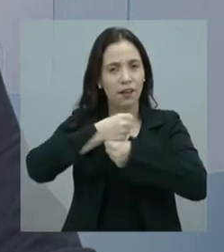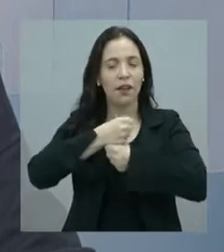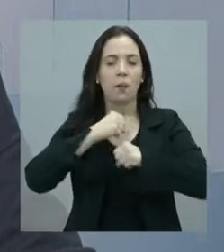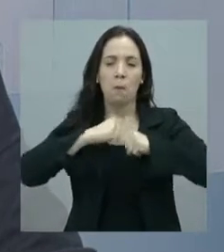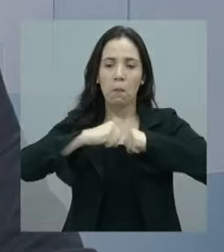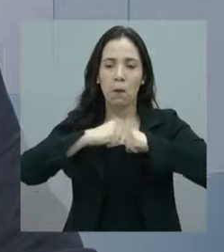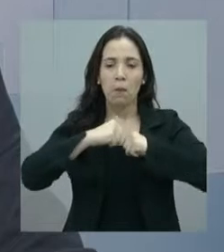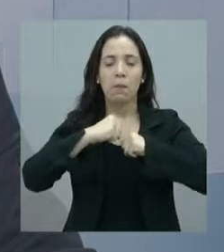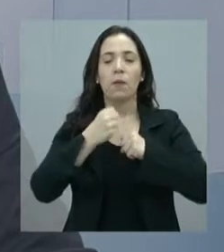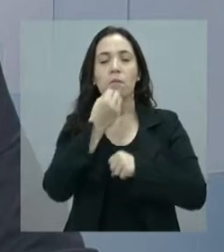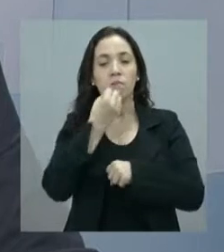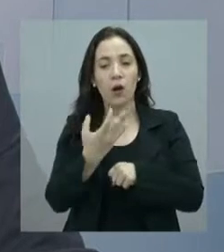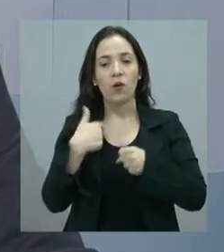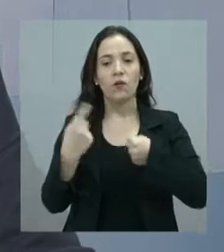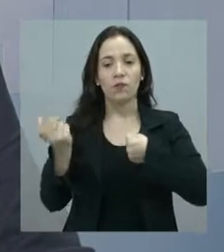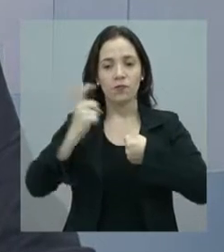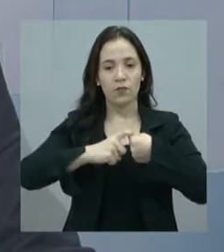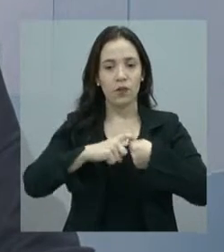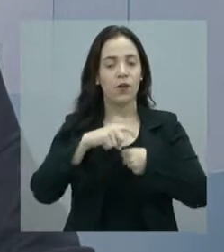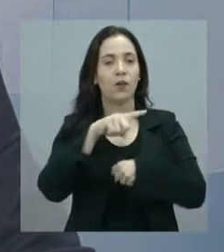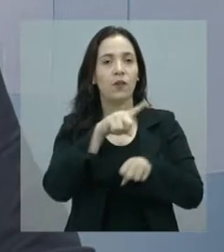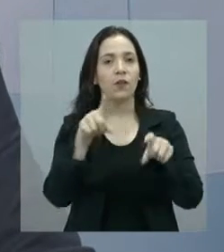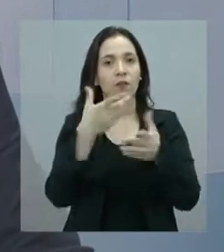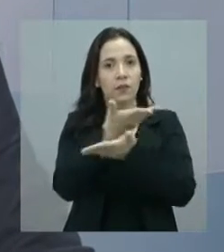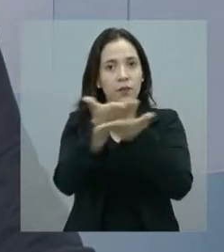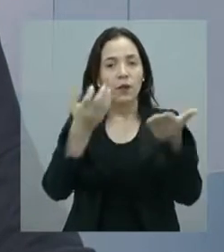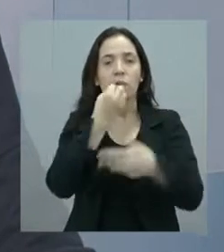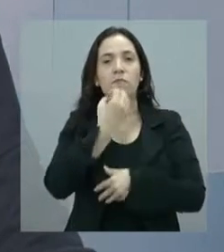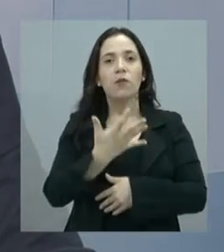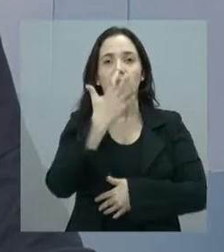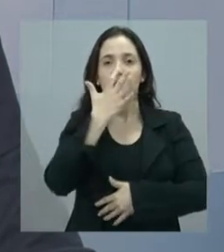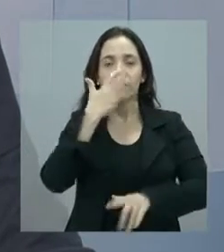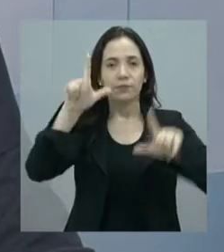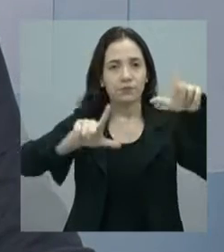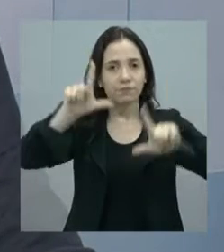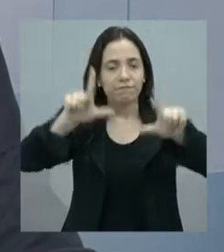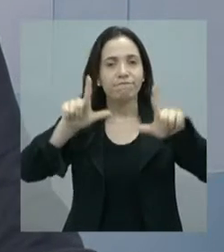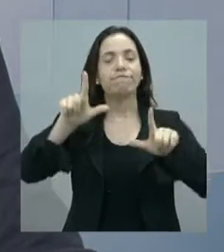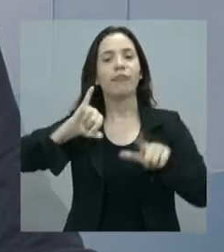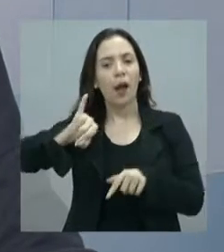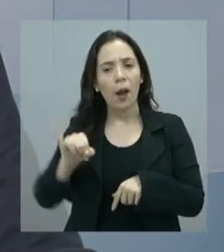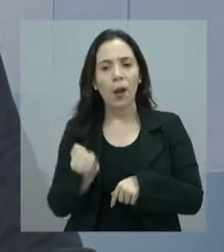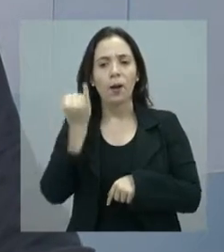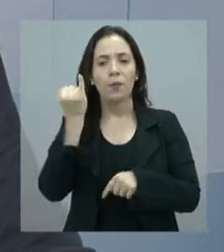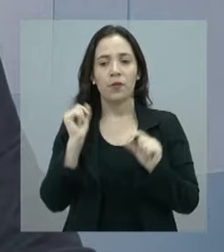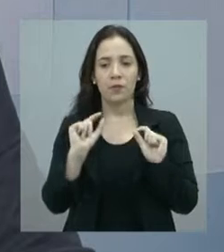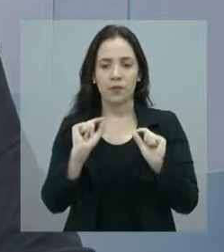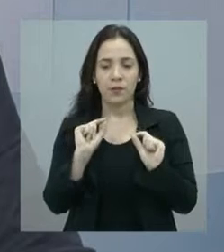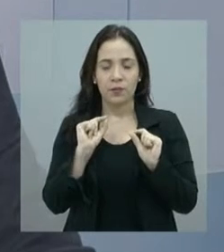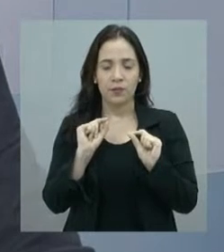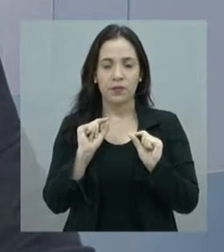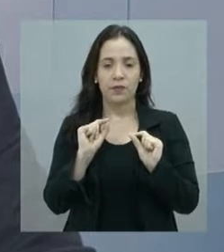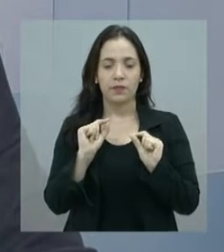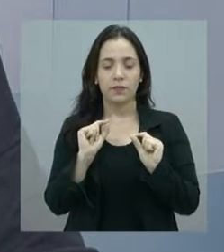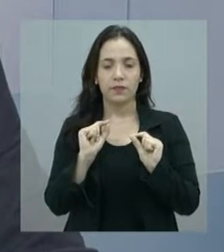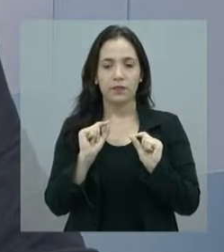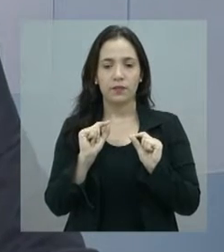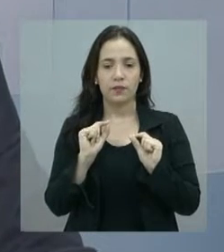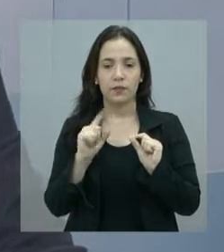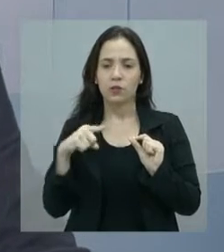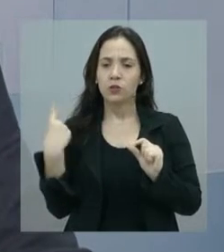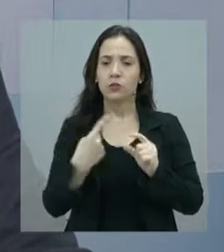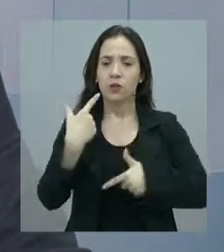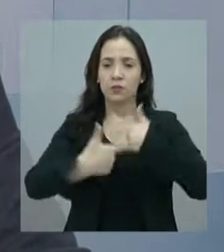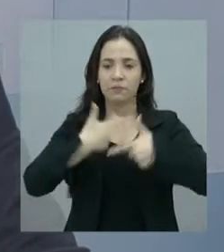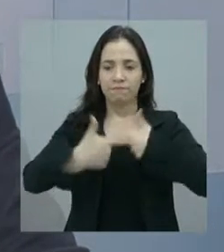ter você de volta. Eu queria abraçar todos que estão nos assistindo e dizer que é uma oportunidade também muito grande da gente dizer qual é o nosso trabalho